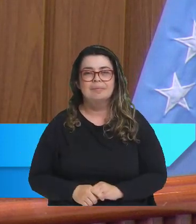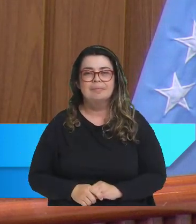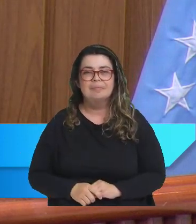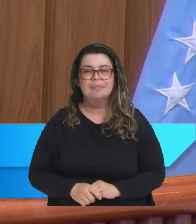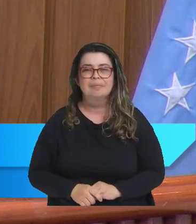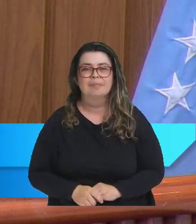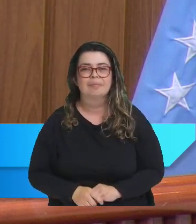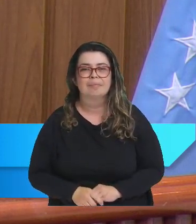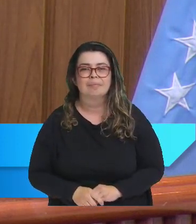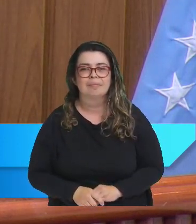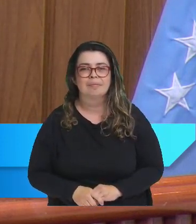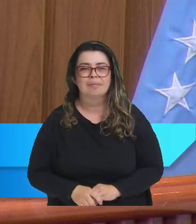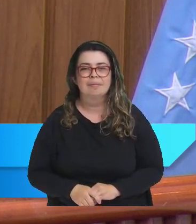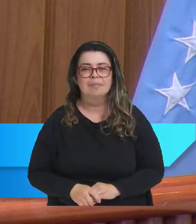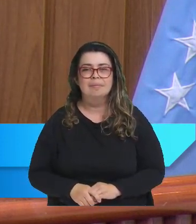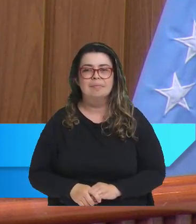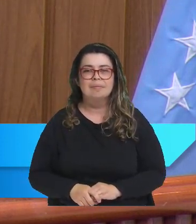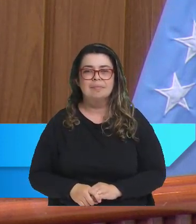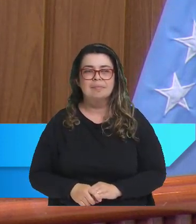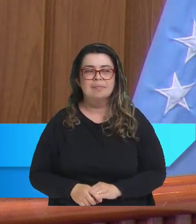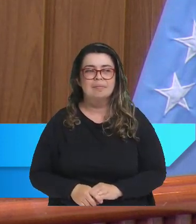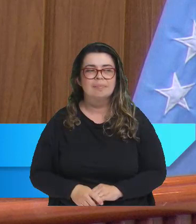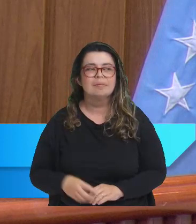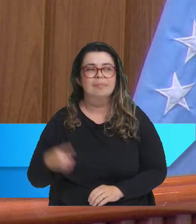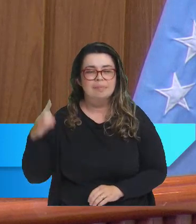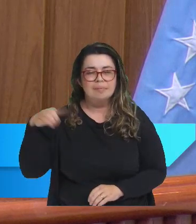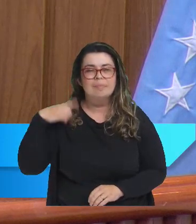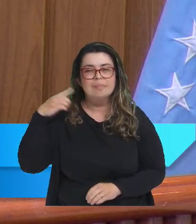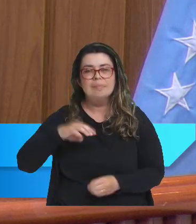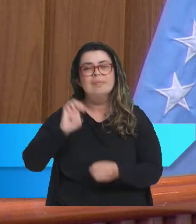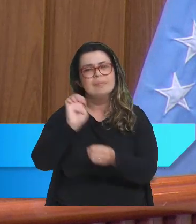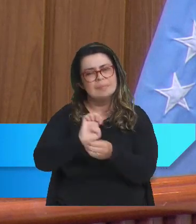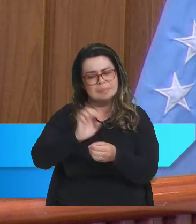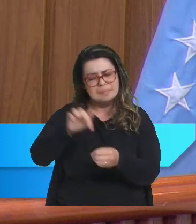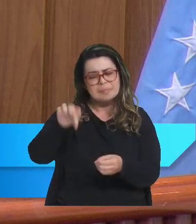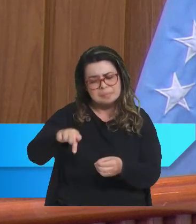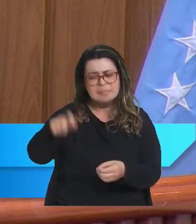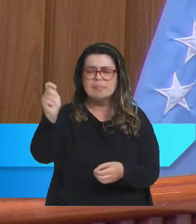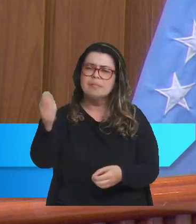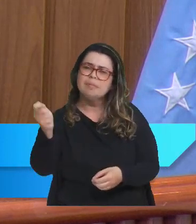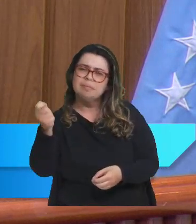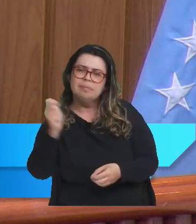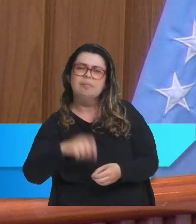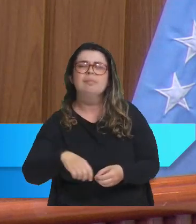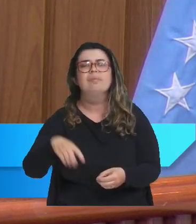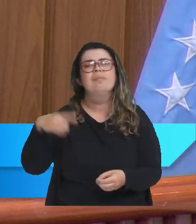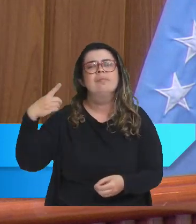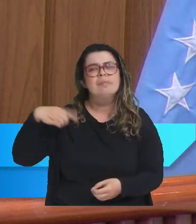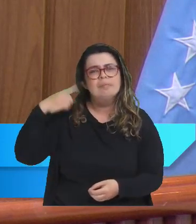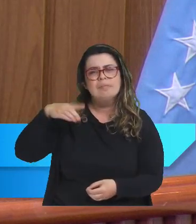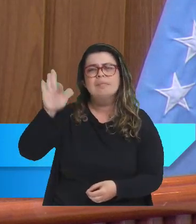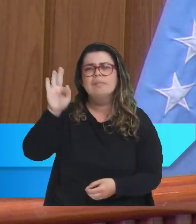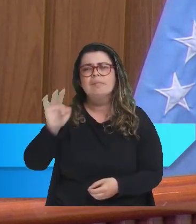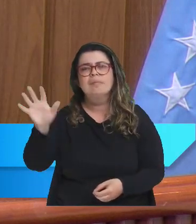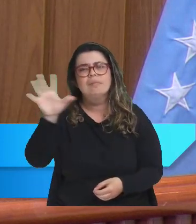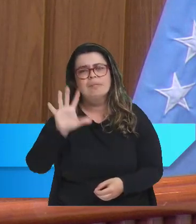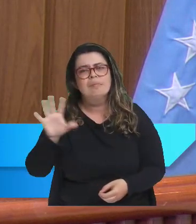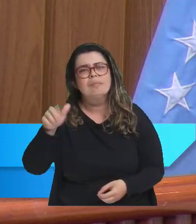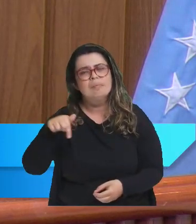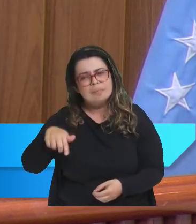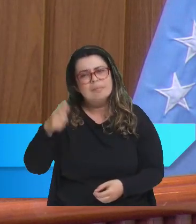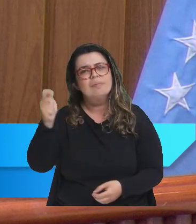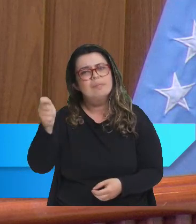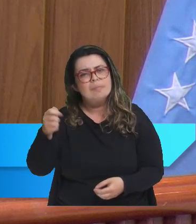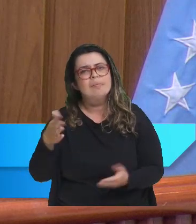que colocar um deputado estadual na nossa cidade, tem que colocar um deputado federal. E como, né,